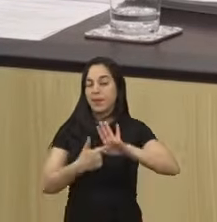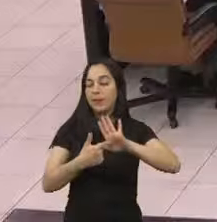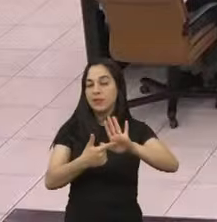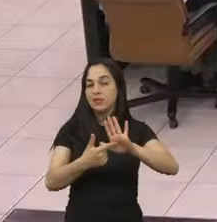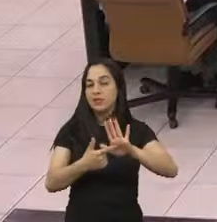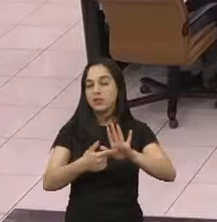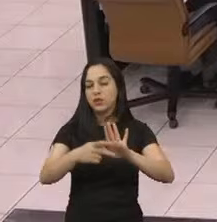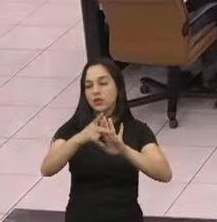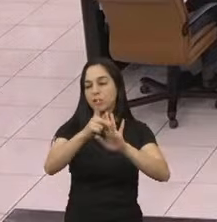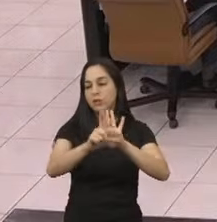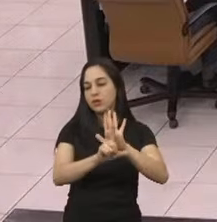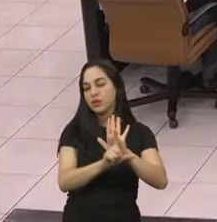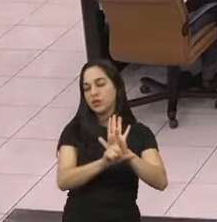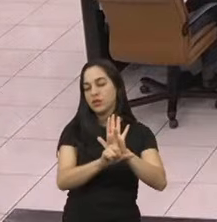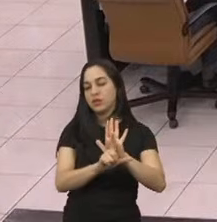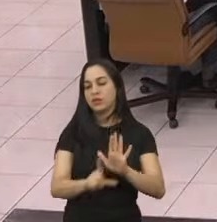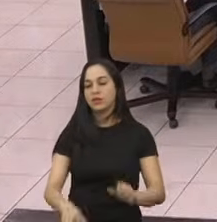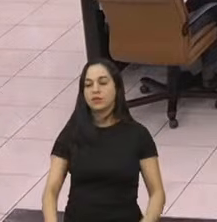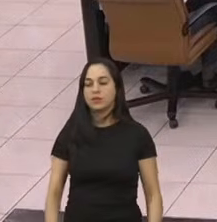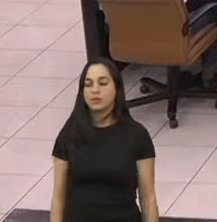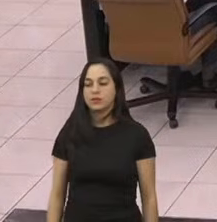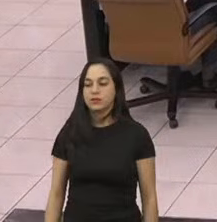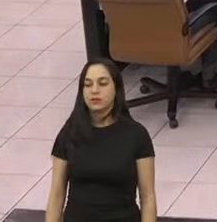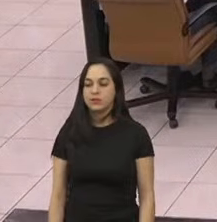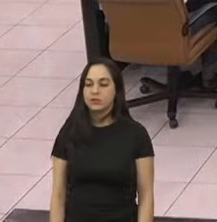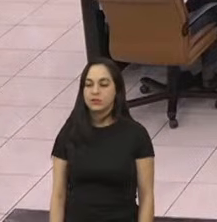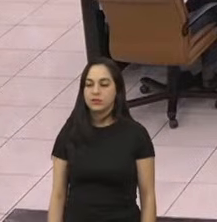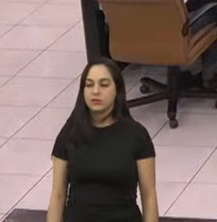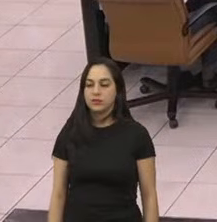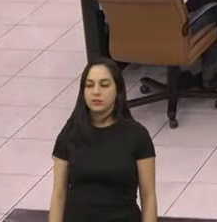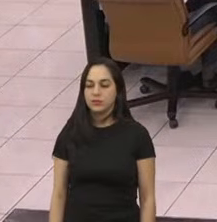Apresentação do projeto.